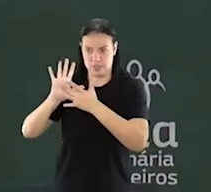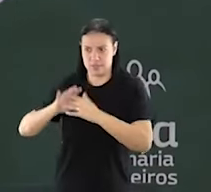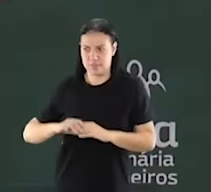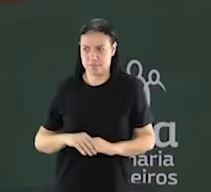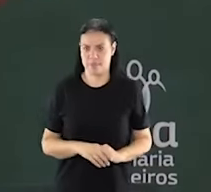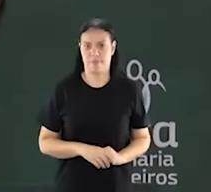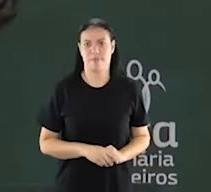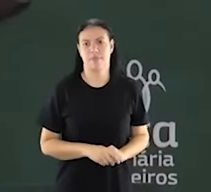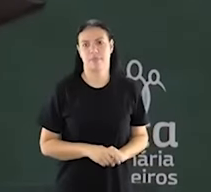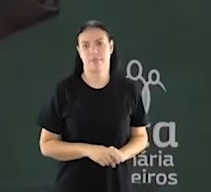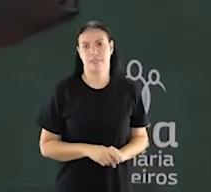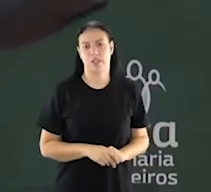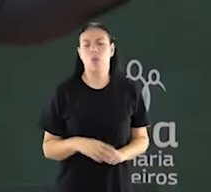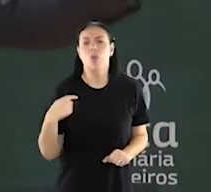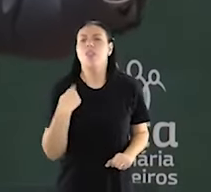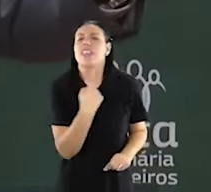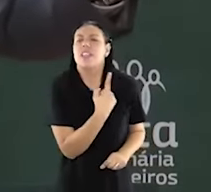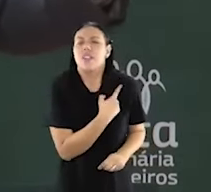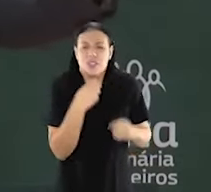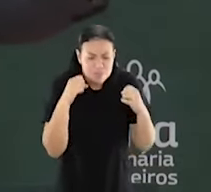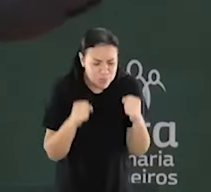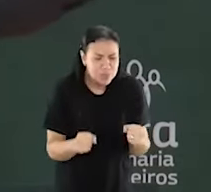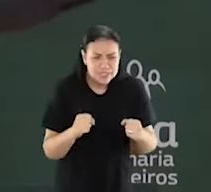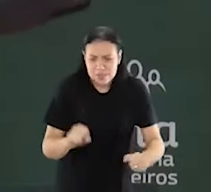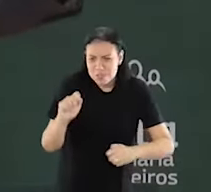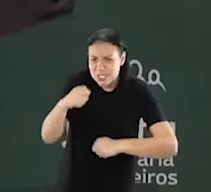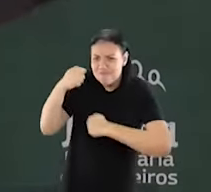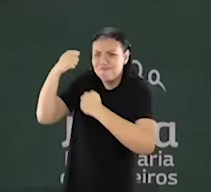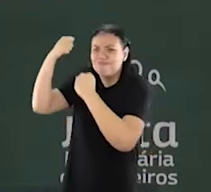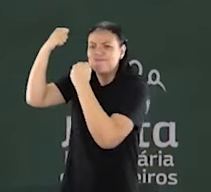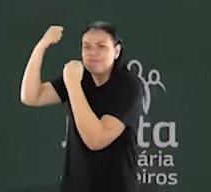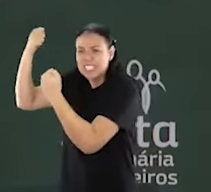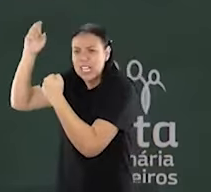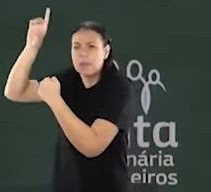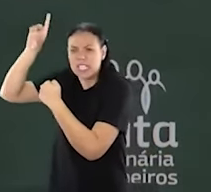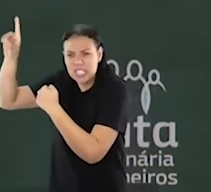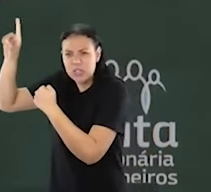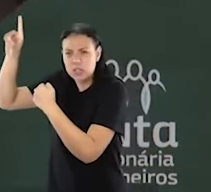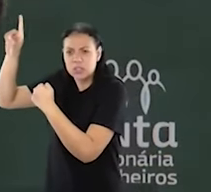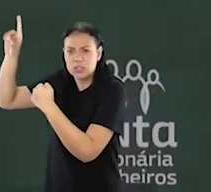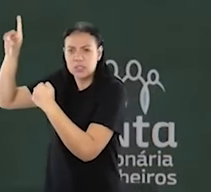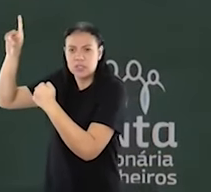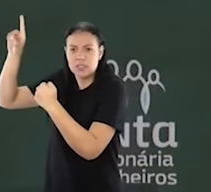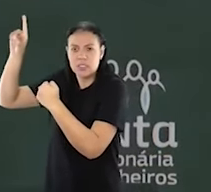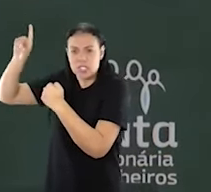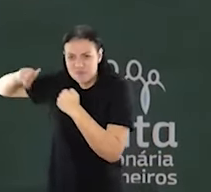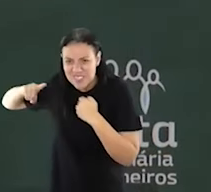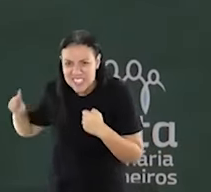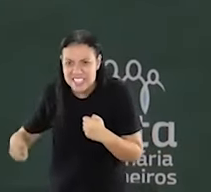O que nós podemos oferecer ao Senhor para esta causa de consequências eternas?